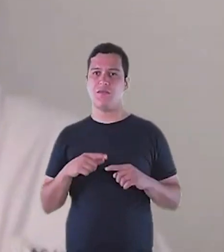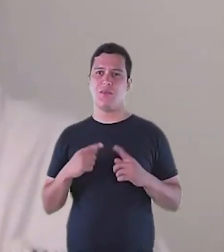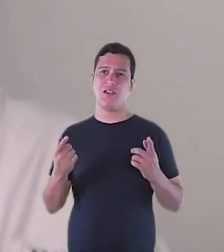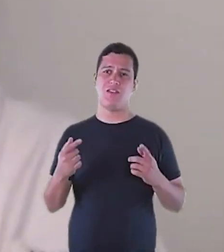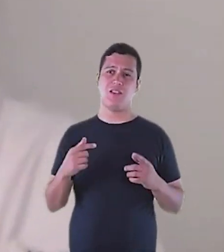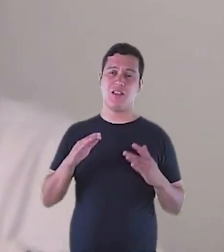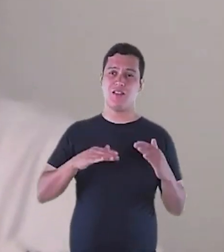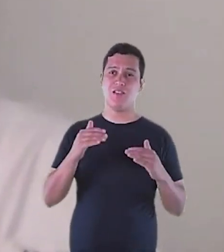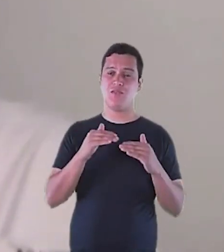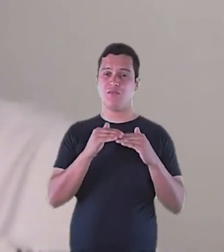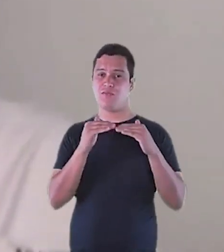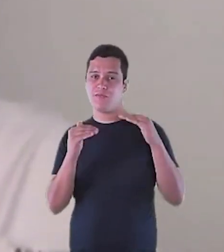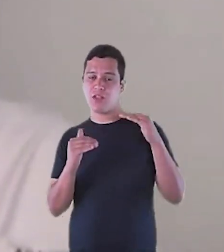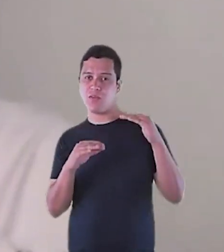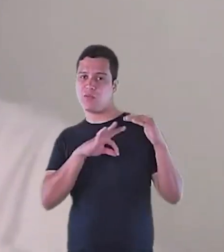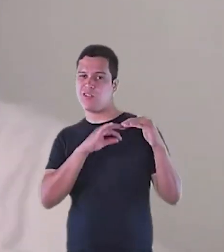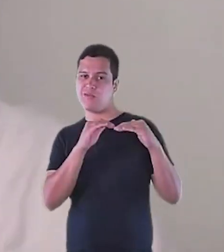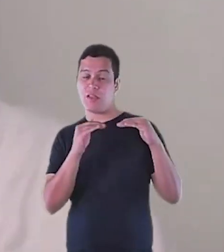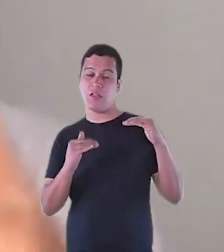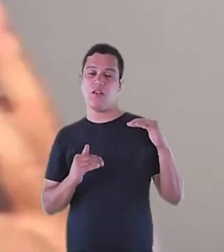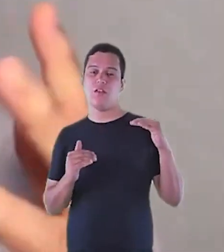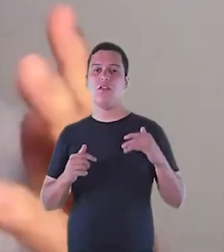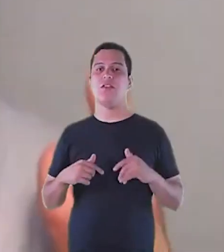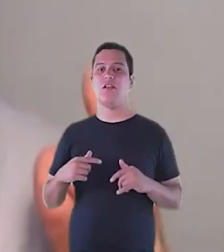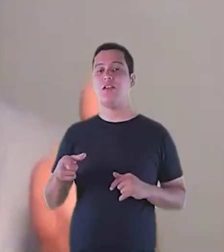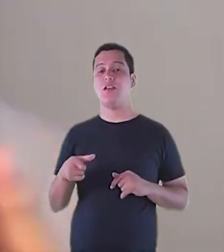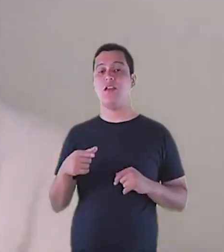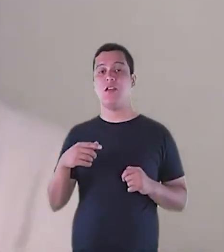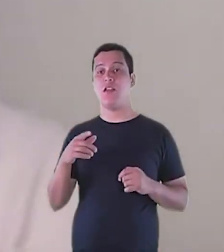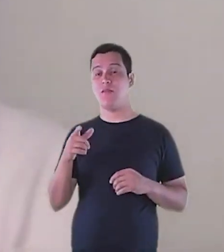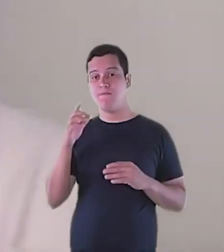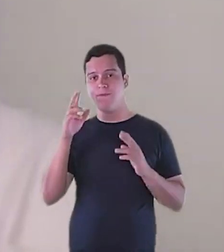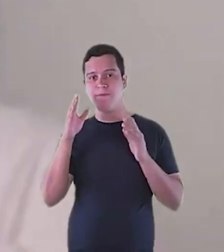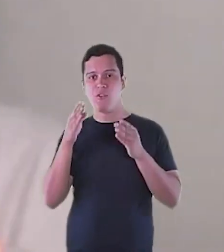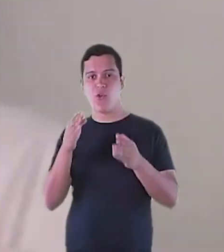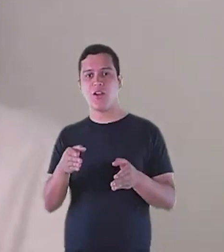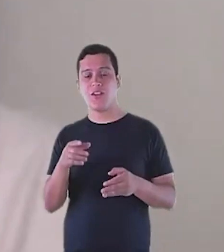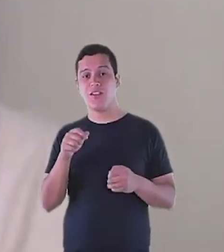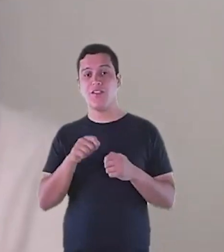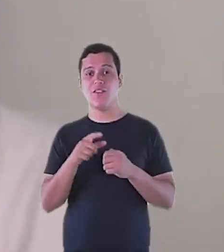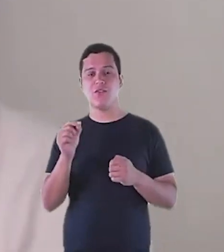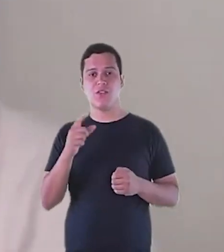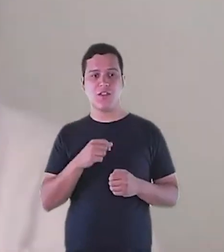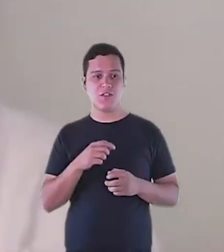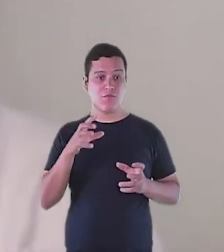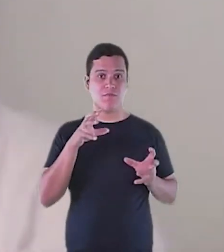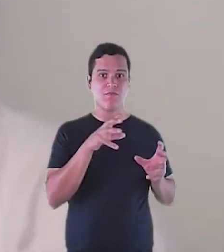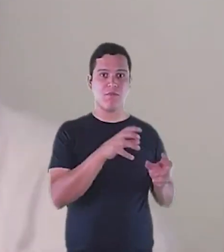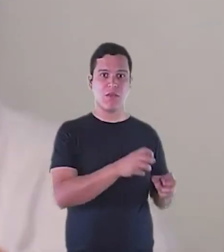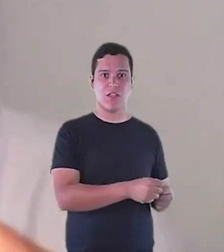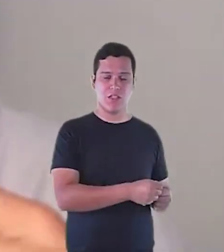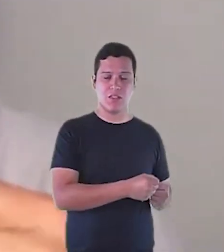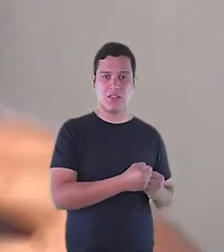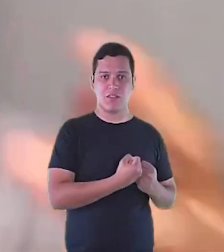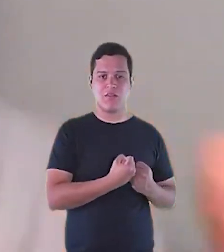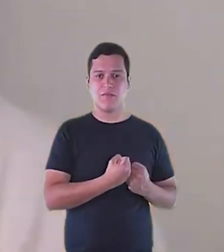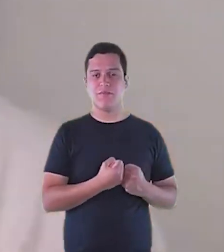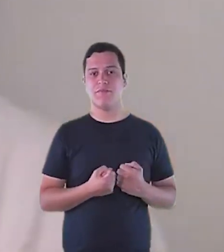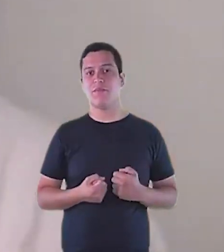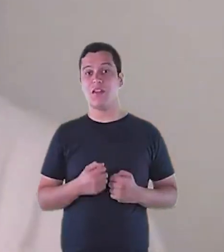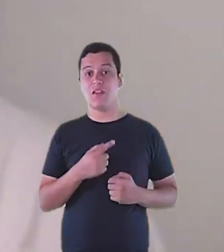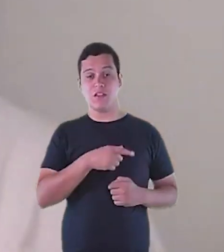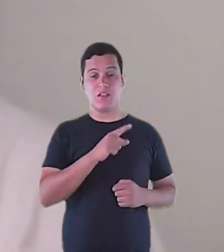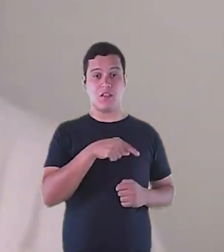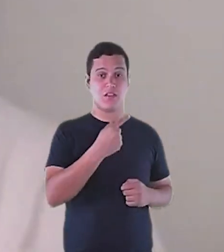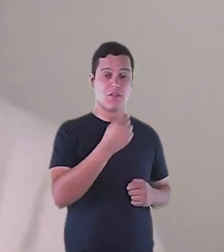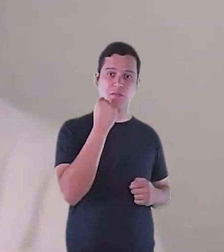das forças de segurança no Brasil colonial, que era especializada em capturar e matar,